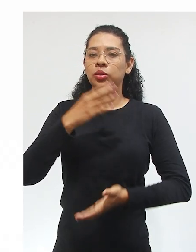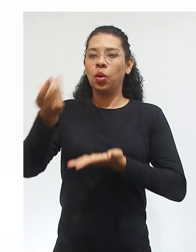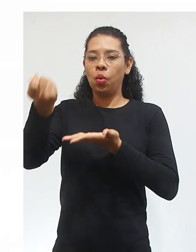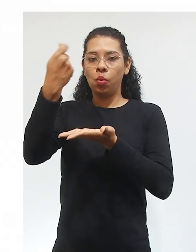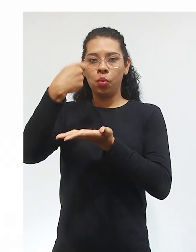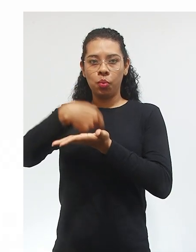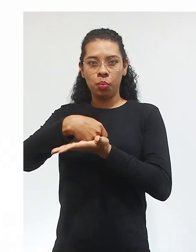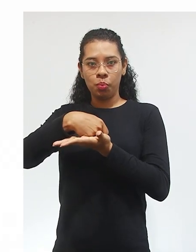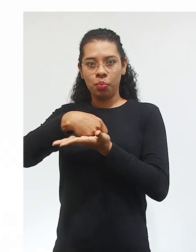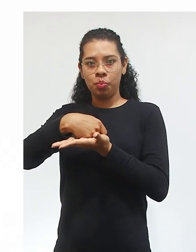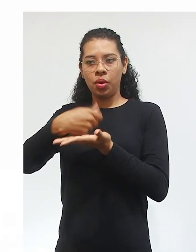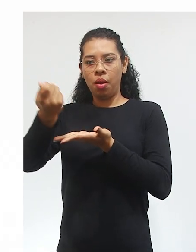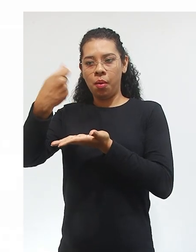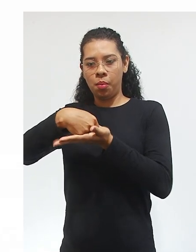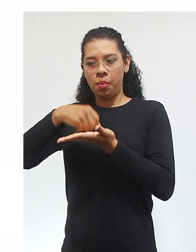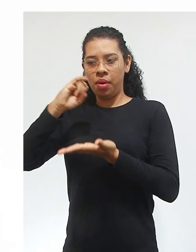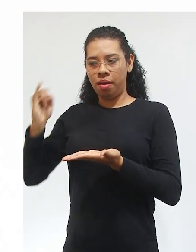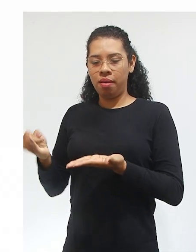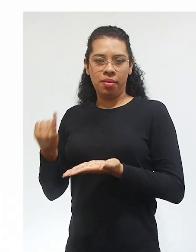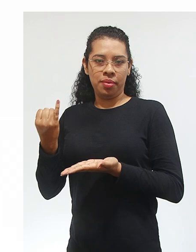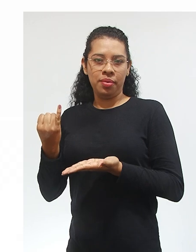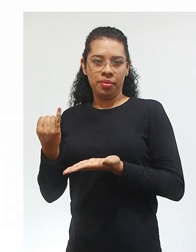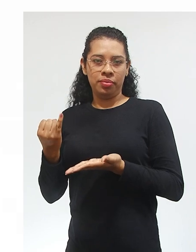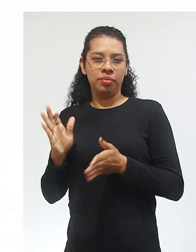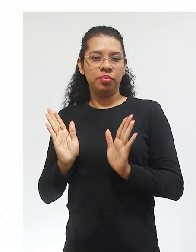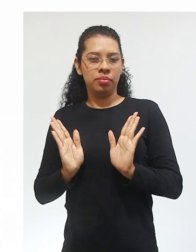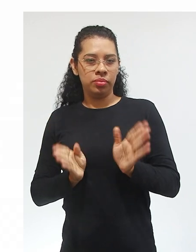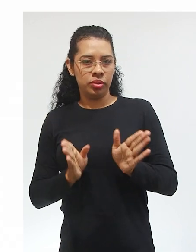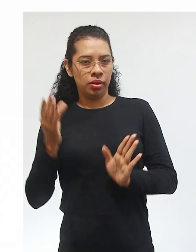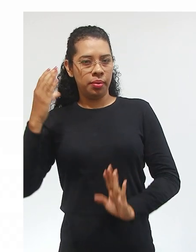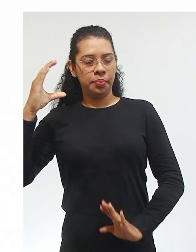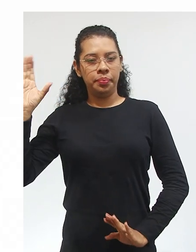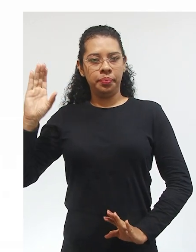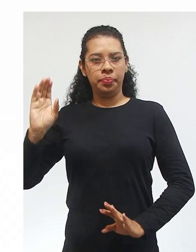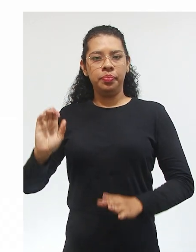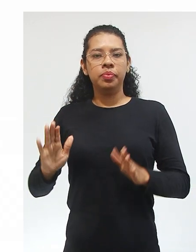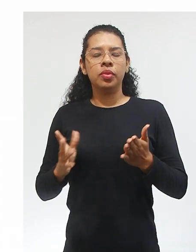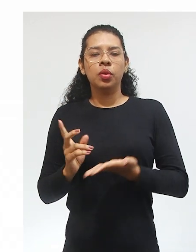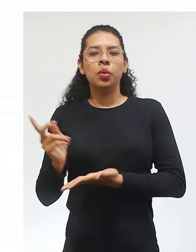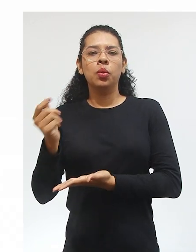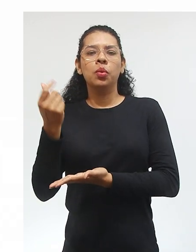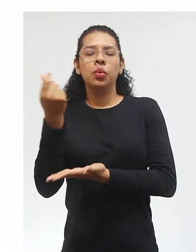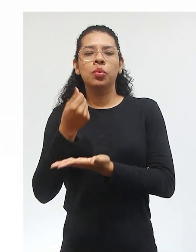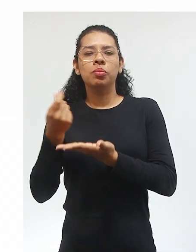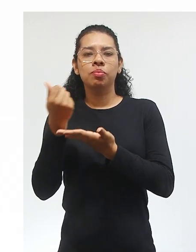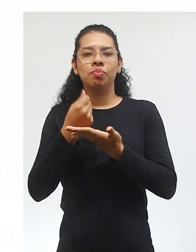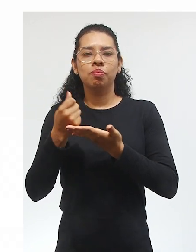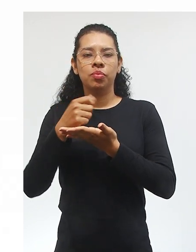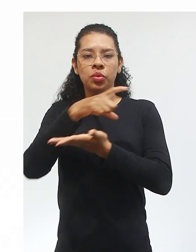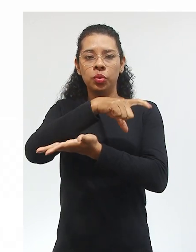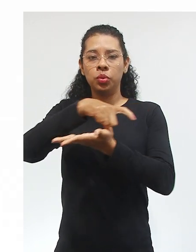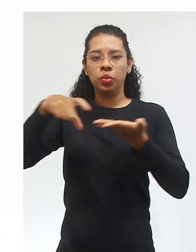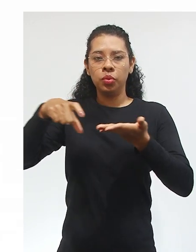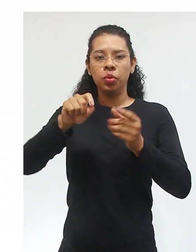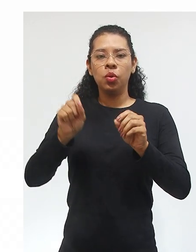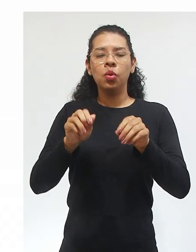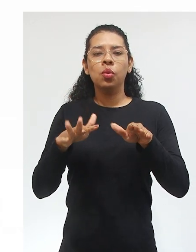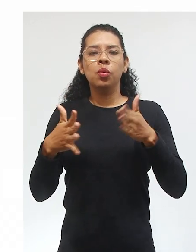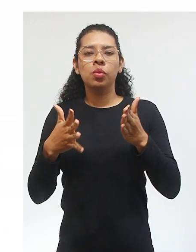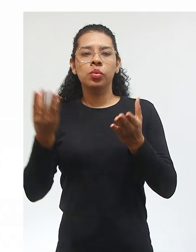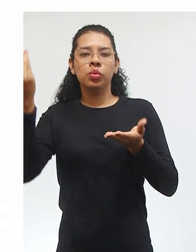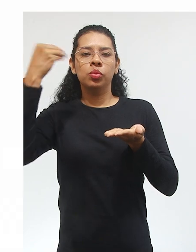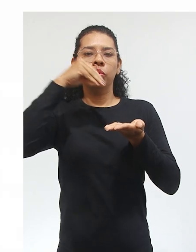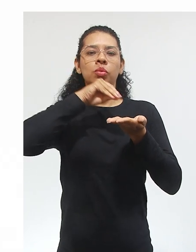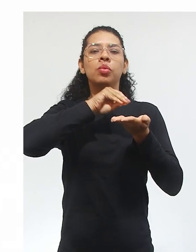eu estou recebendo esses juros, então é uma receita para mim, então já lança crédito. E esse valor, tanto o valor que eu recebi da duplicata quanto dos juros, ele vai entrar